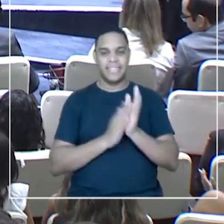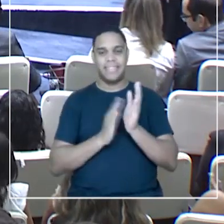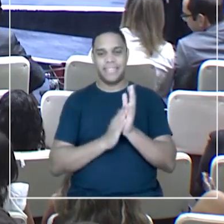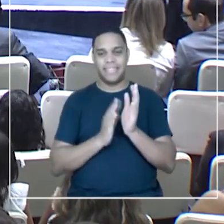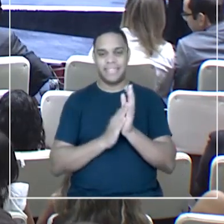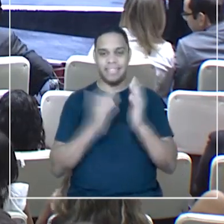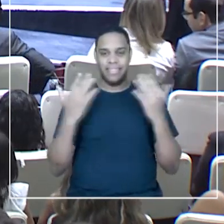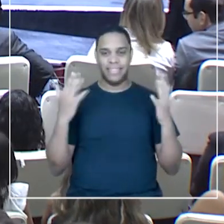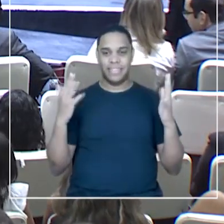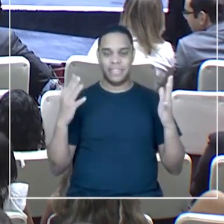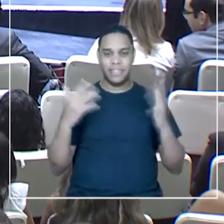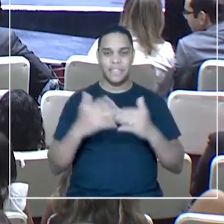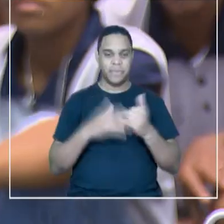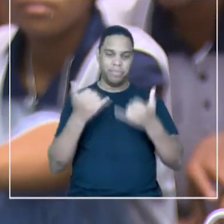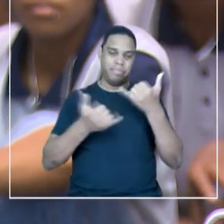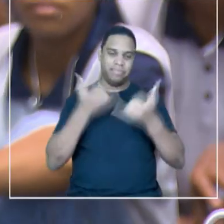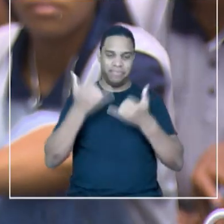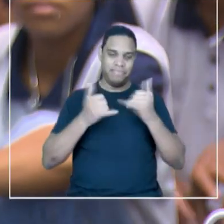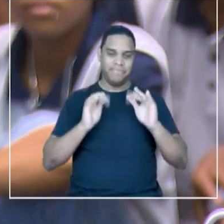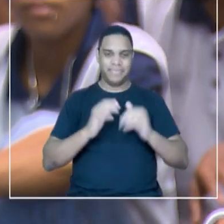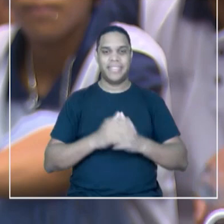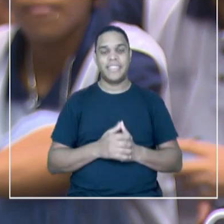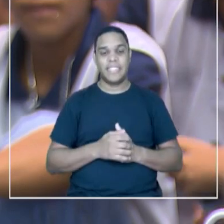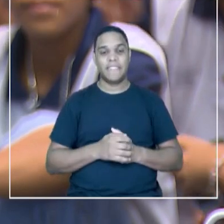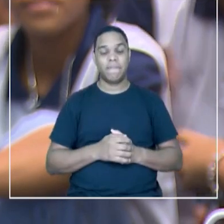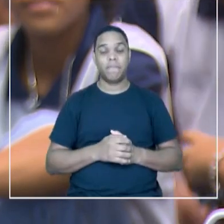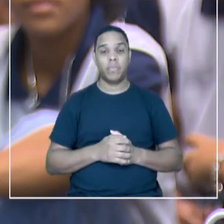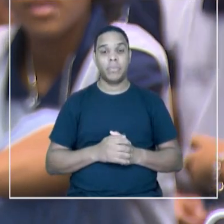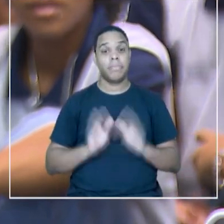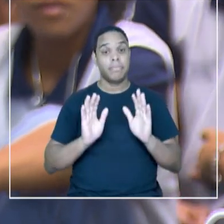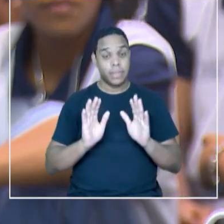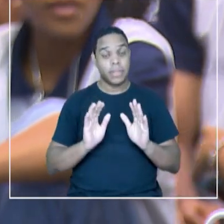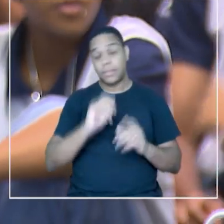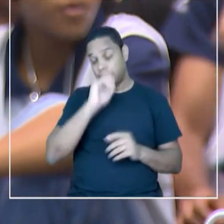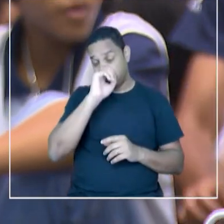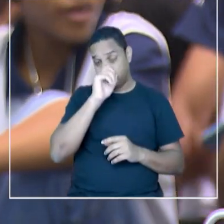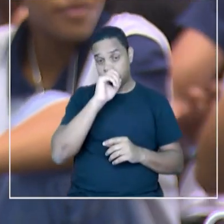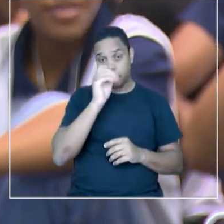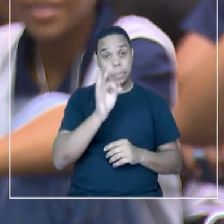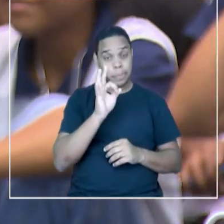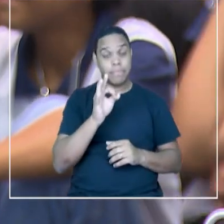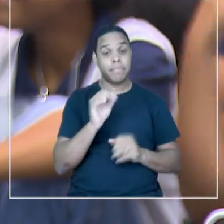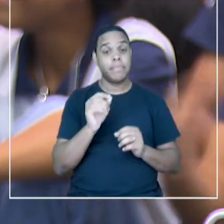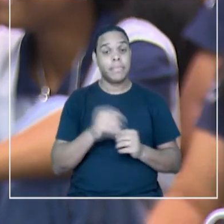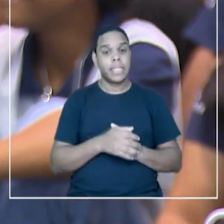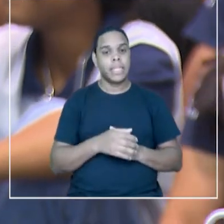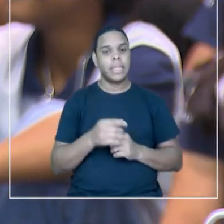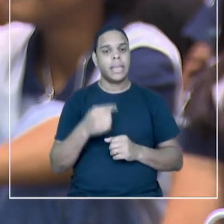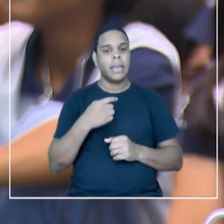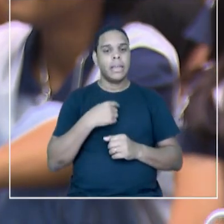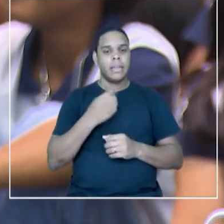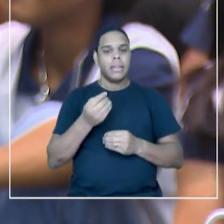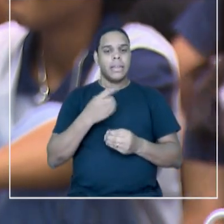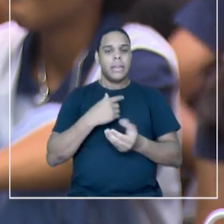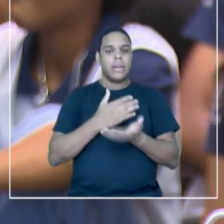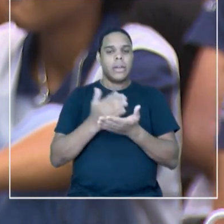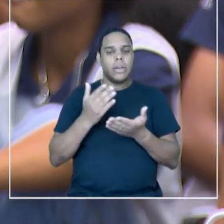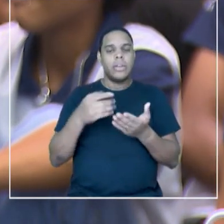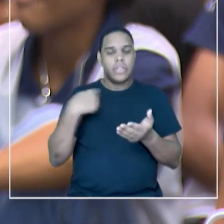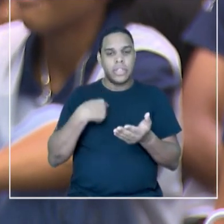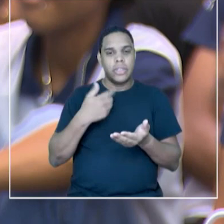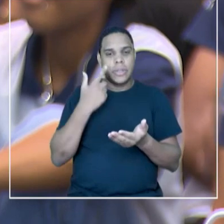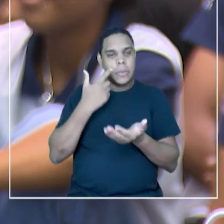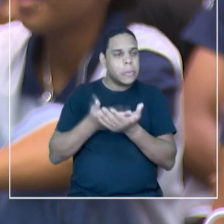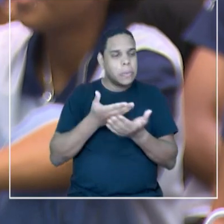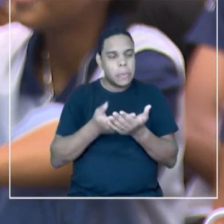Mas é brincadeira a parte, assim. Só que o grande ponto é esse, assim. Então, a partir daquele momento ali que a gente criou o Instituto e